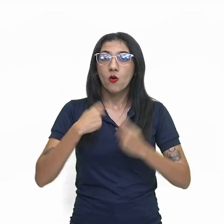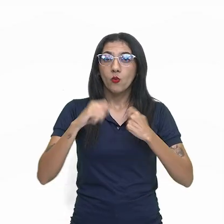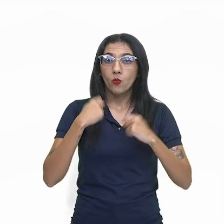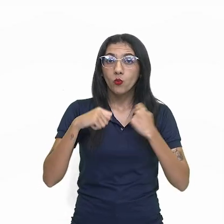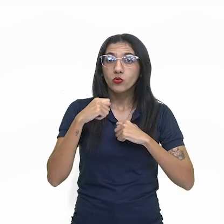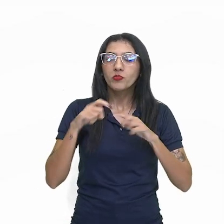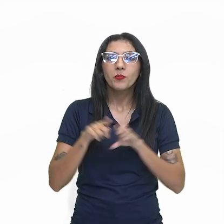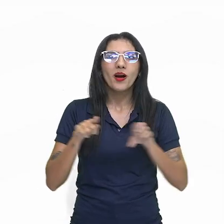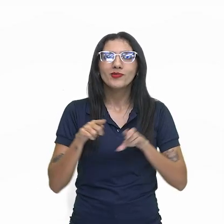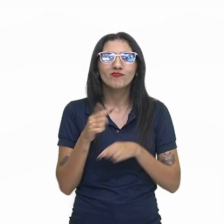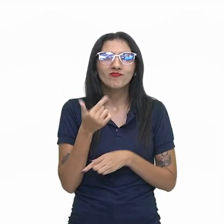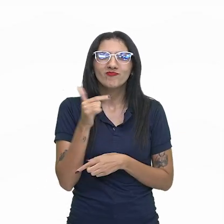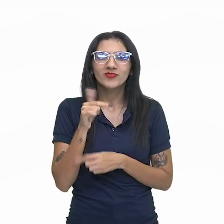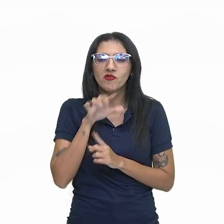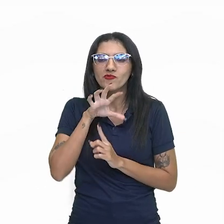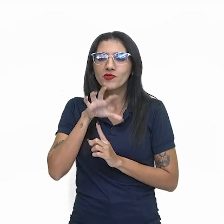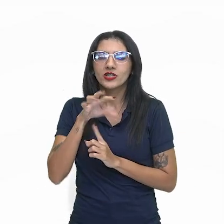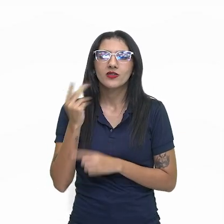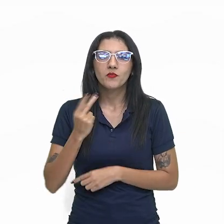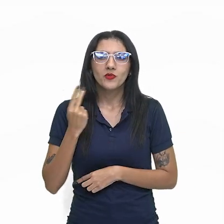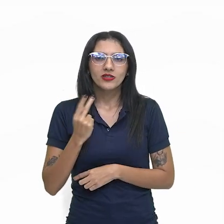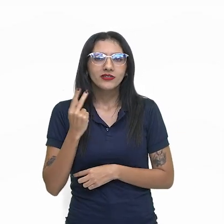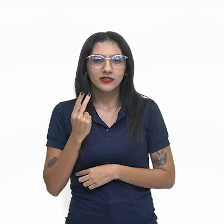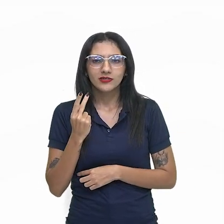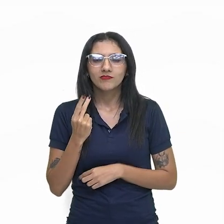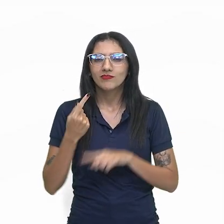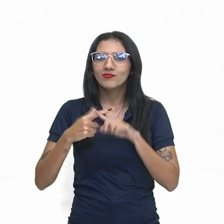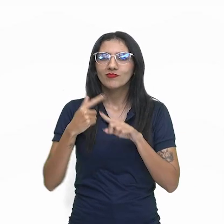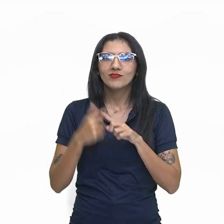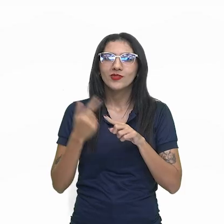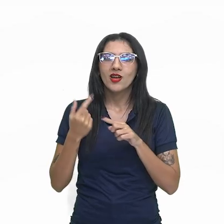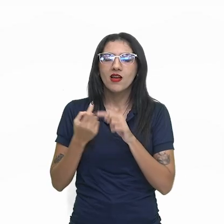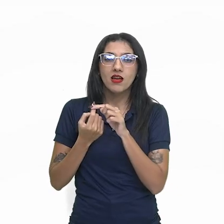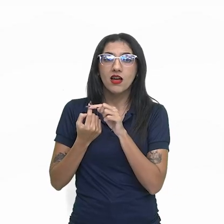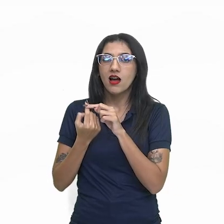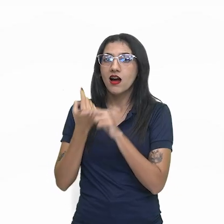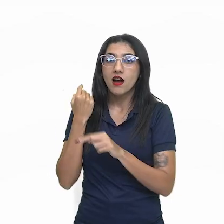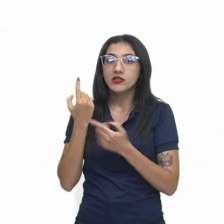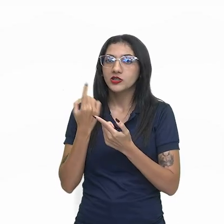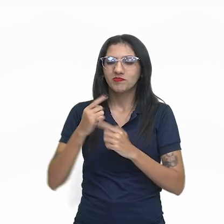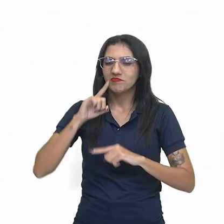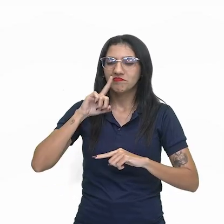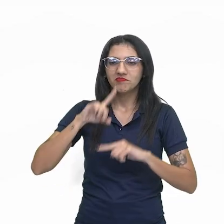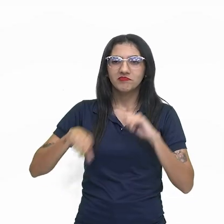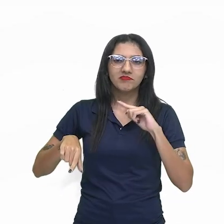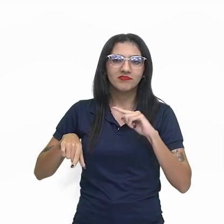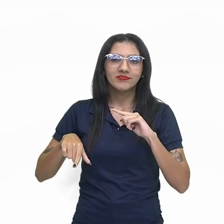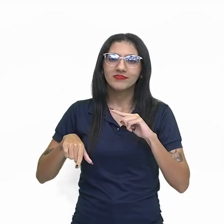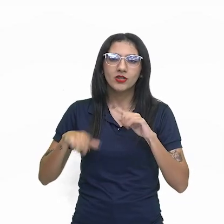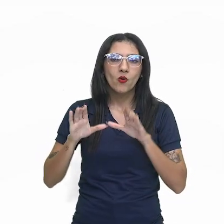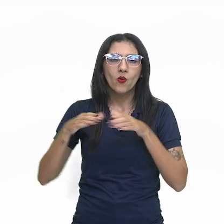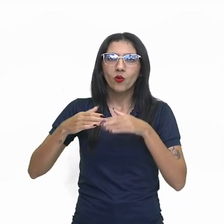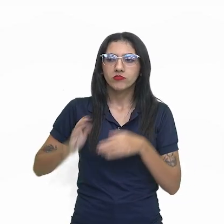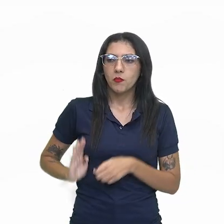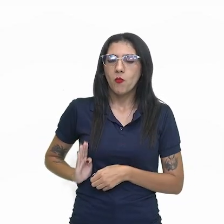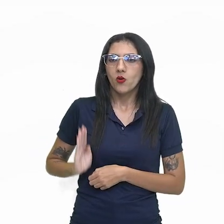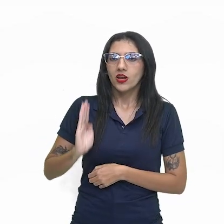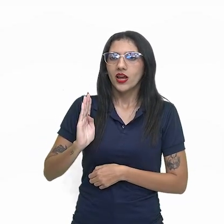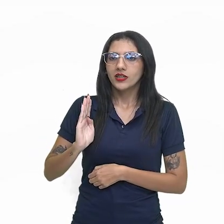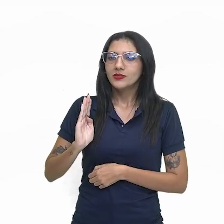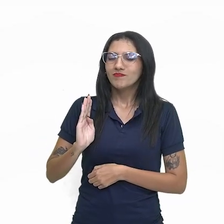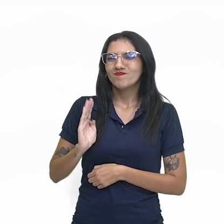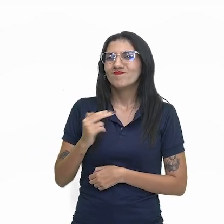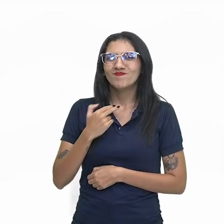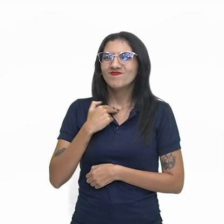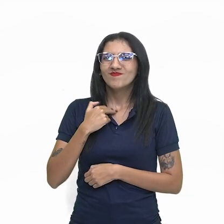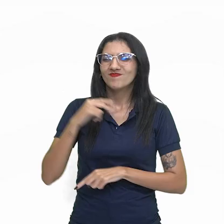podia governar, já que o antigo regime não deixava, né, os burgueses participar